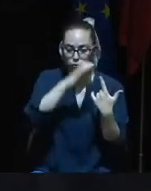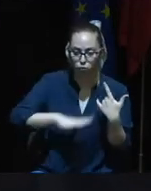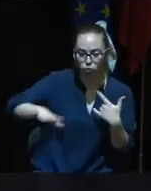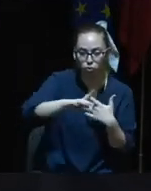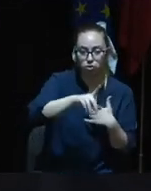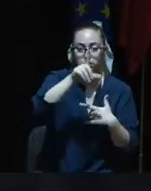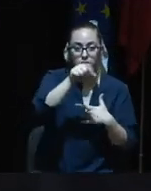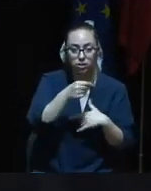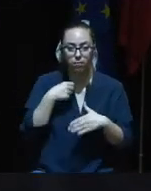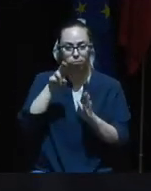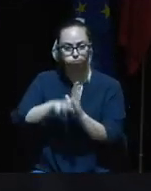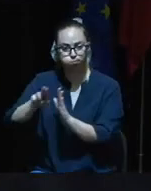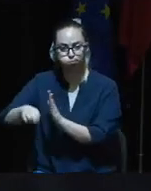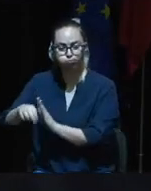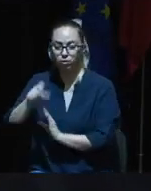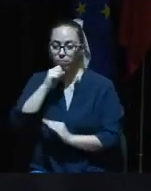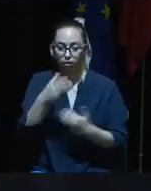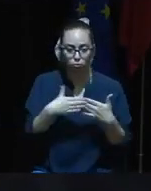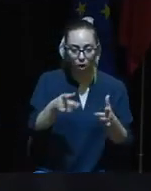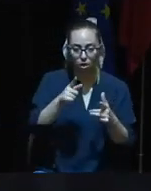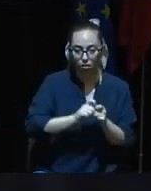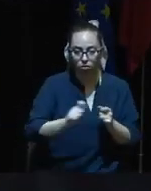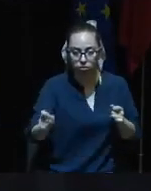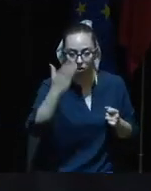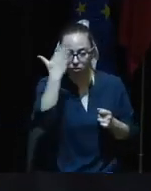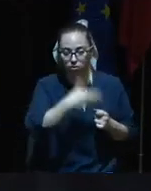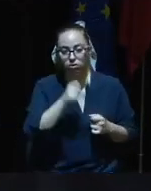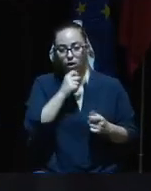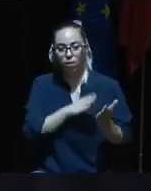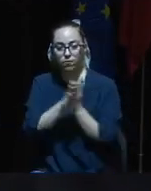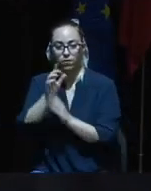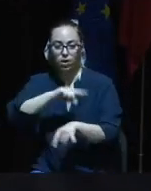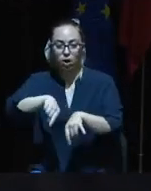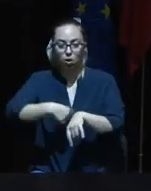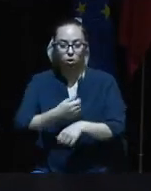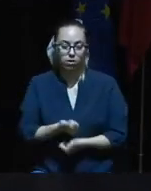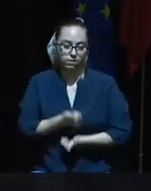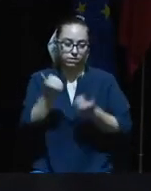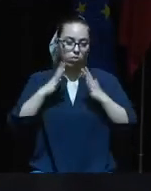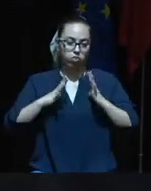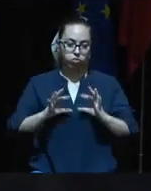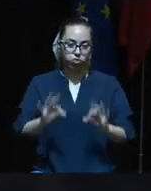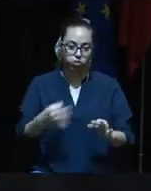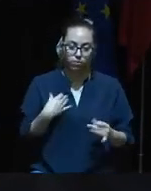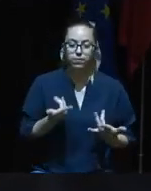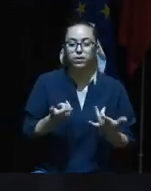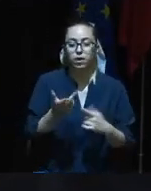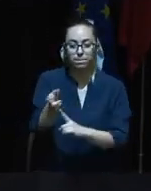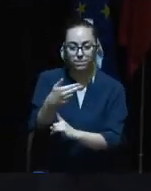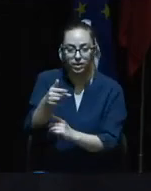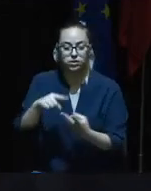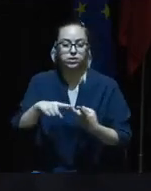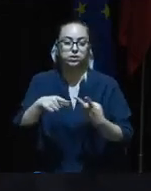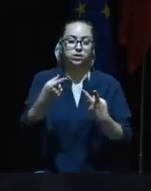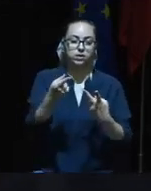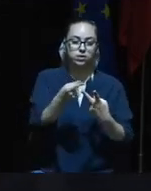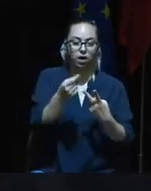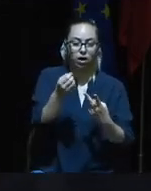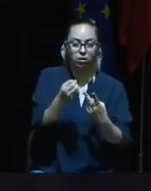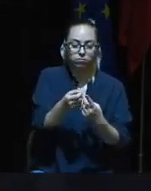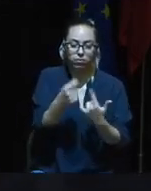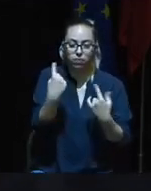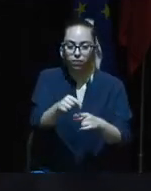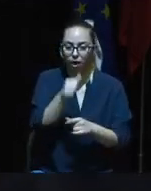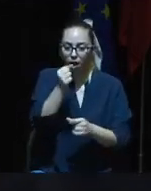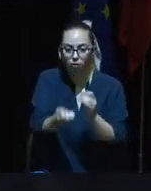parques e até cemitérios ficam abertos durante a noite para que as pessoas possam aproveitar as horas mais frescas piscinas Fontes instalação das professores em